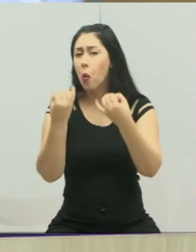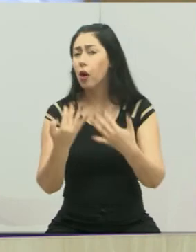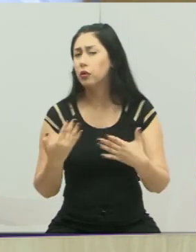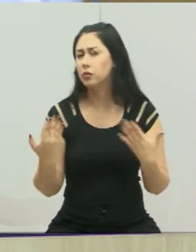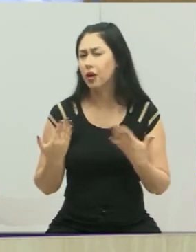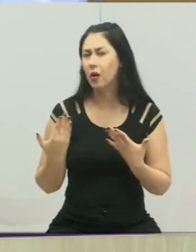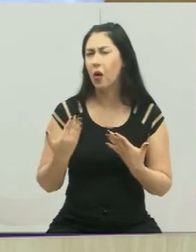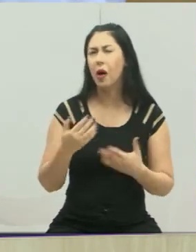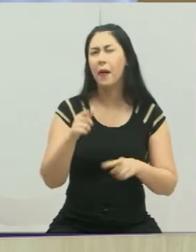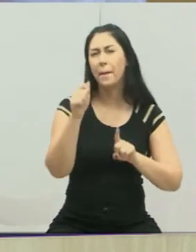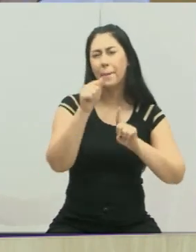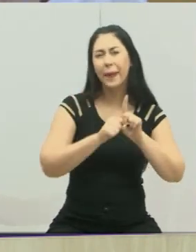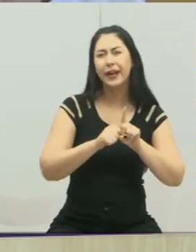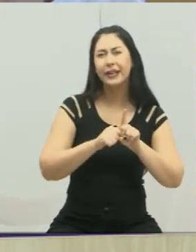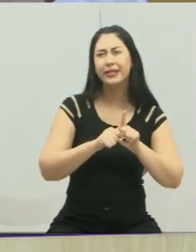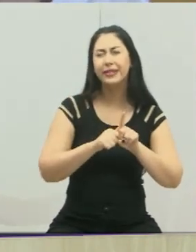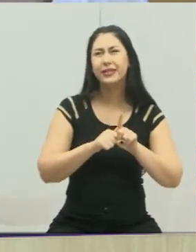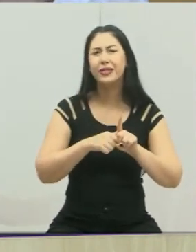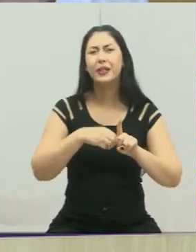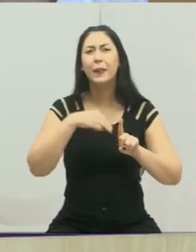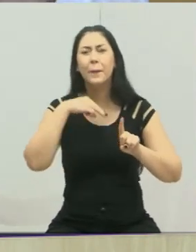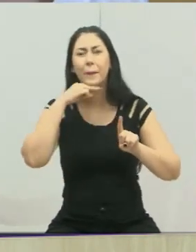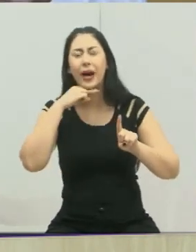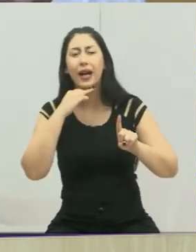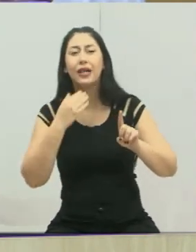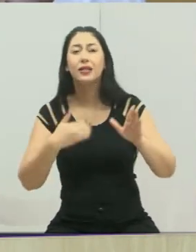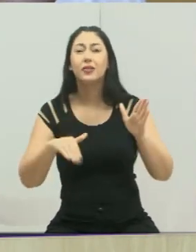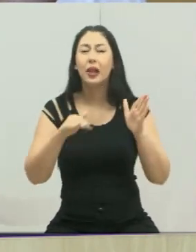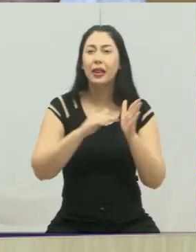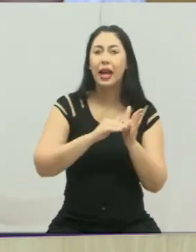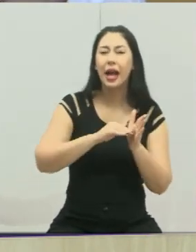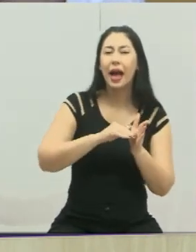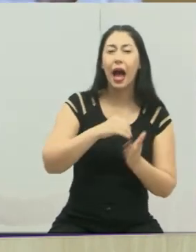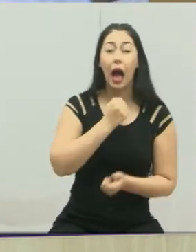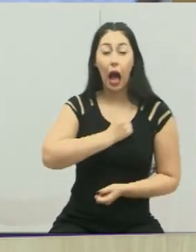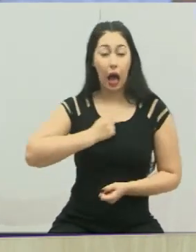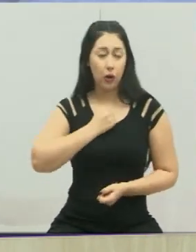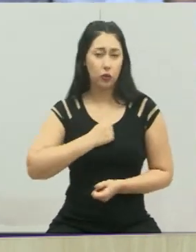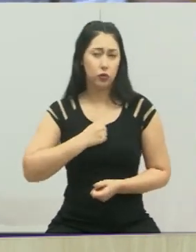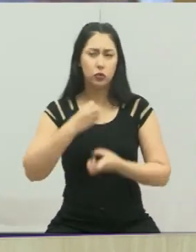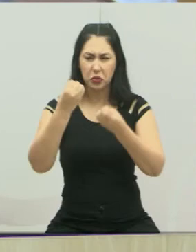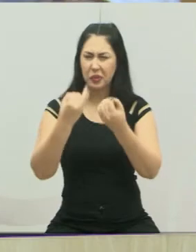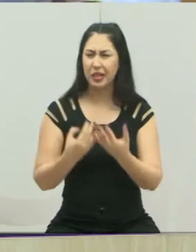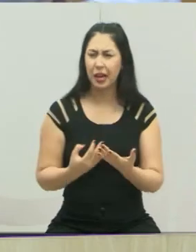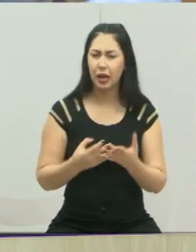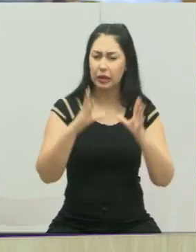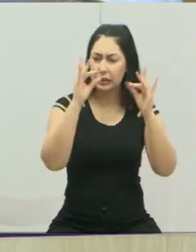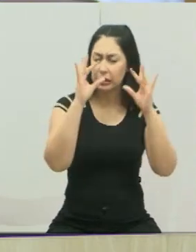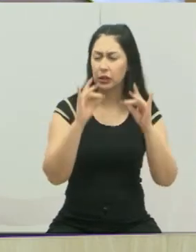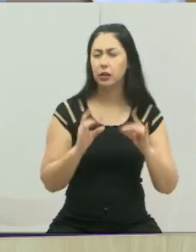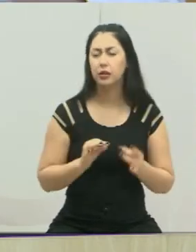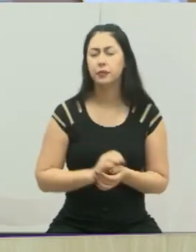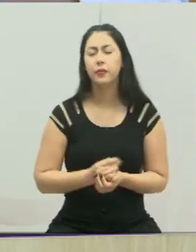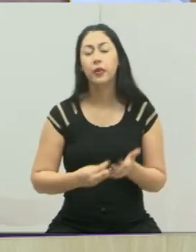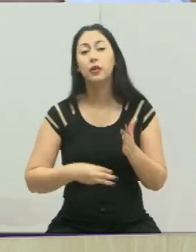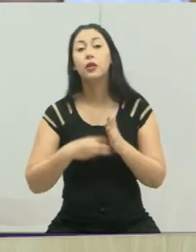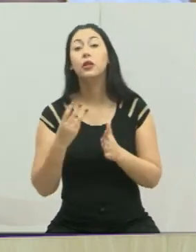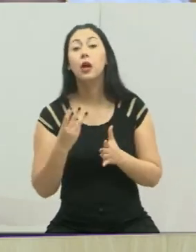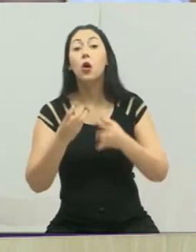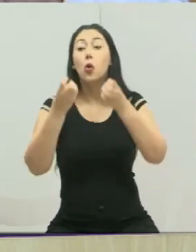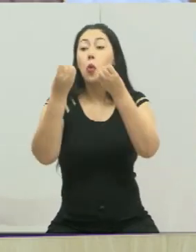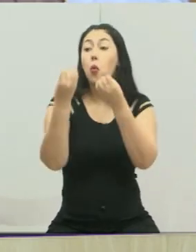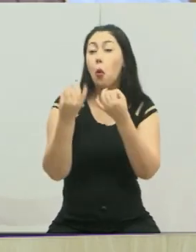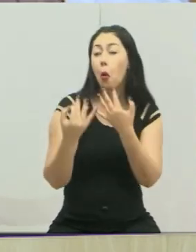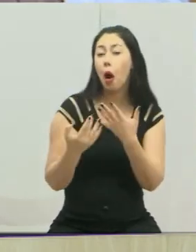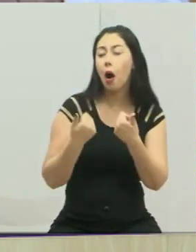março, abril, maio, junho, julho e agosto de 2020? Favor informar mês a mês. Terceiro, quantas linhas estão ativas e